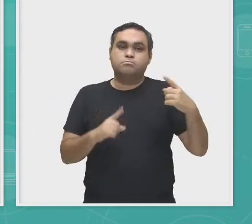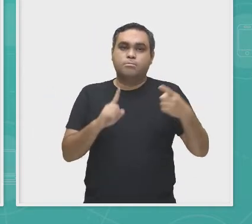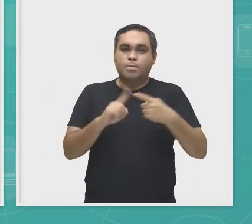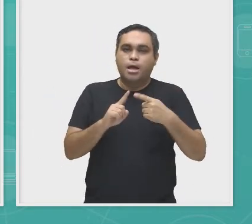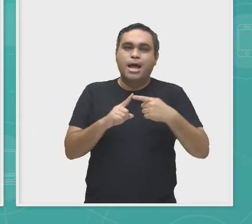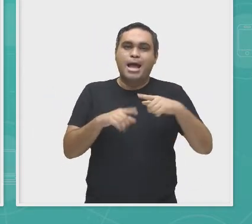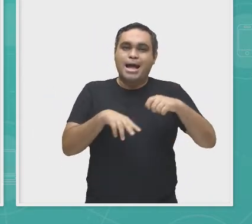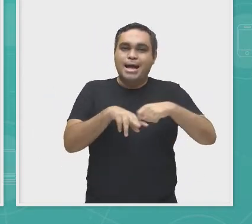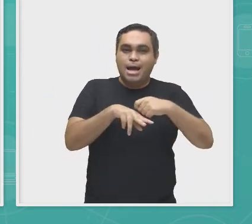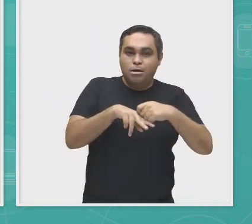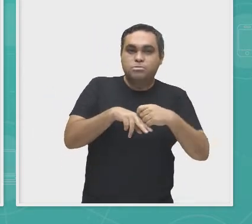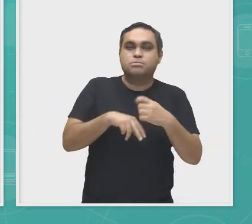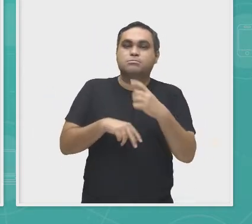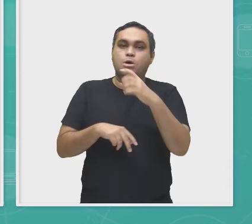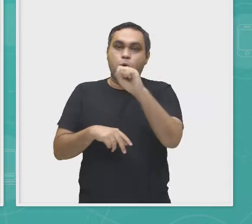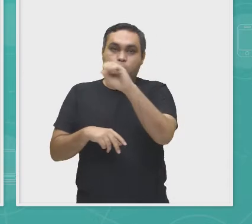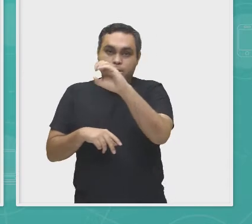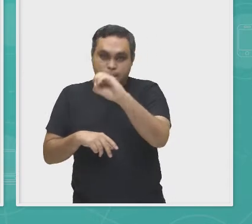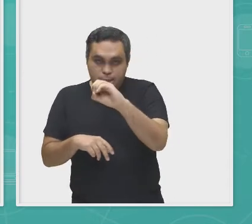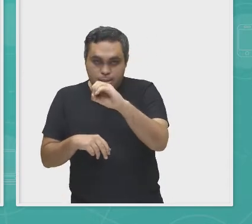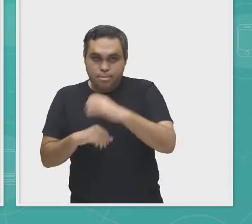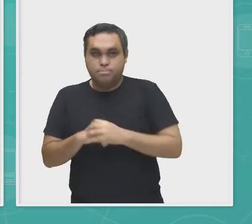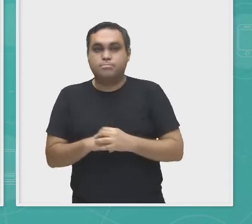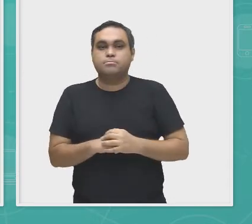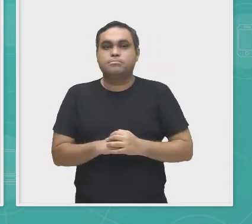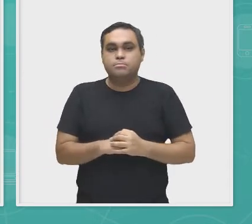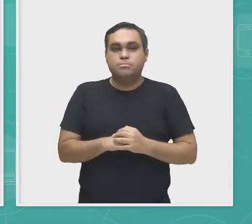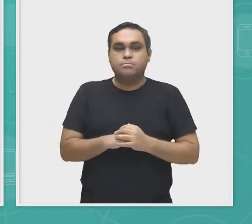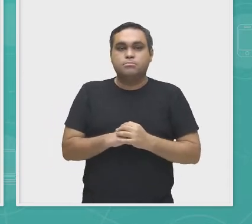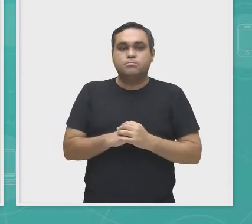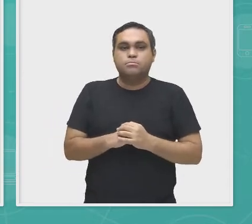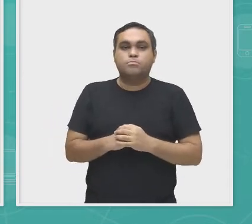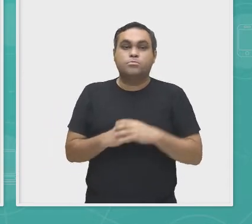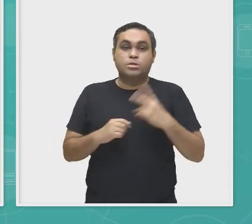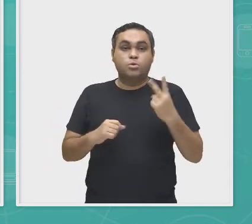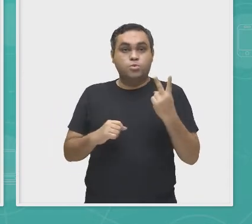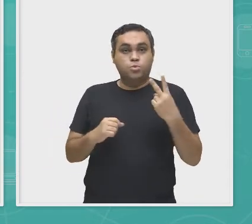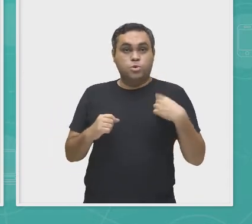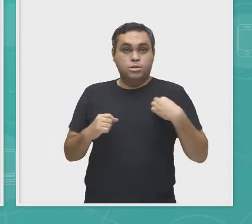de R$35. Então eu vou pegar esse 35, e multiplicar por 2.